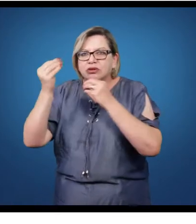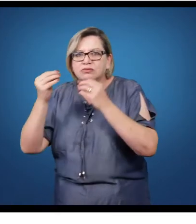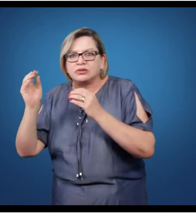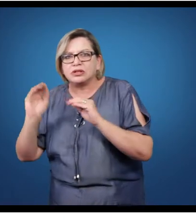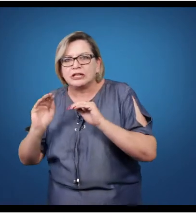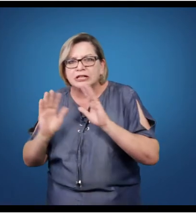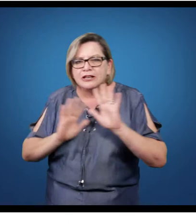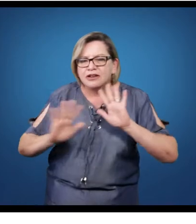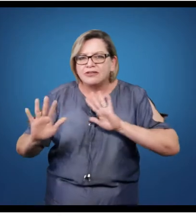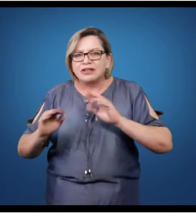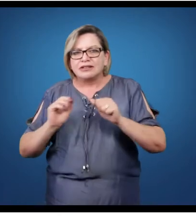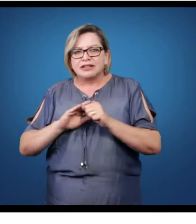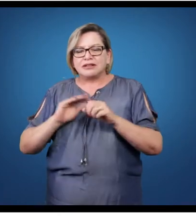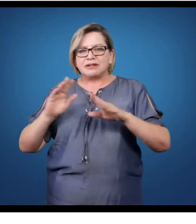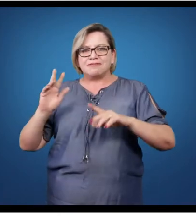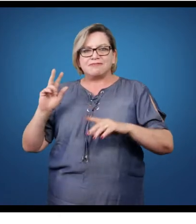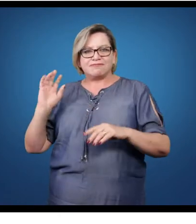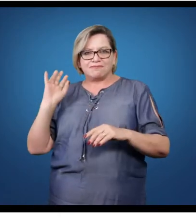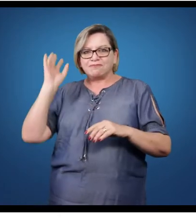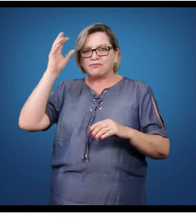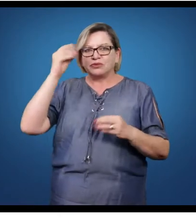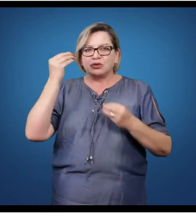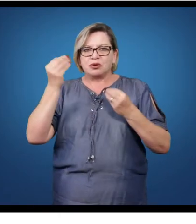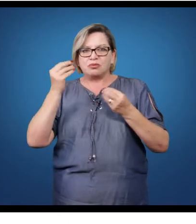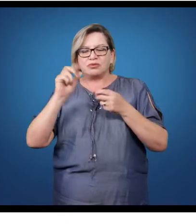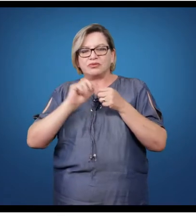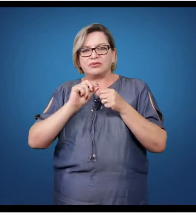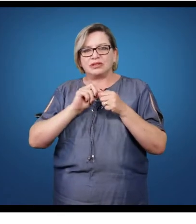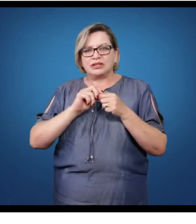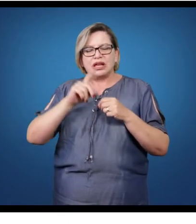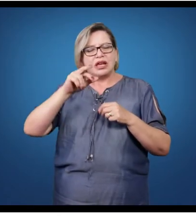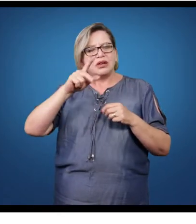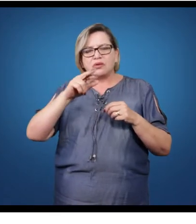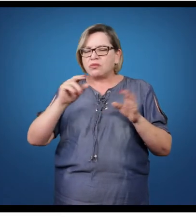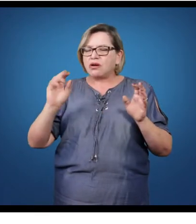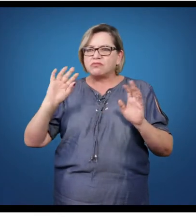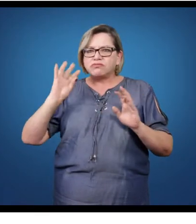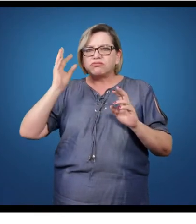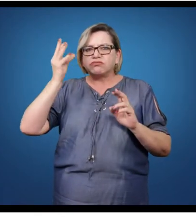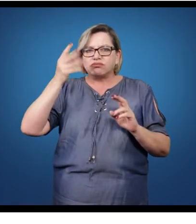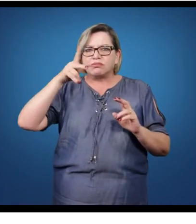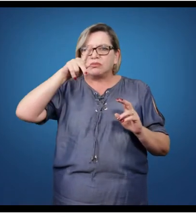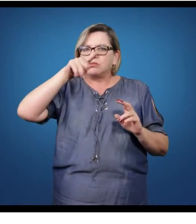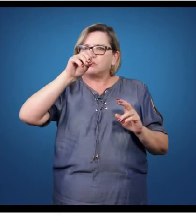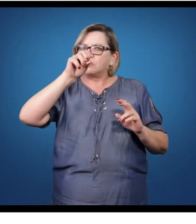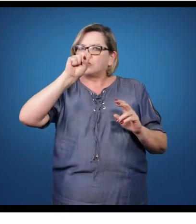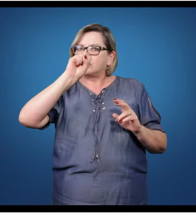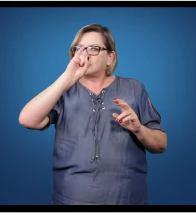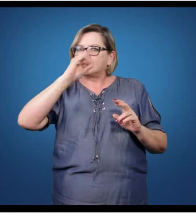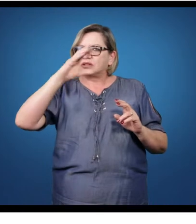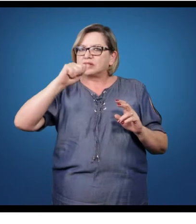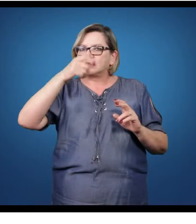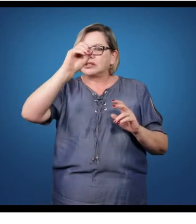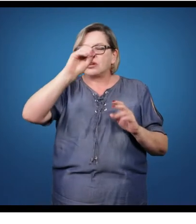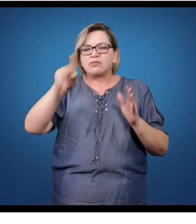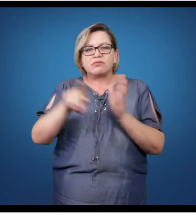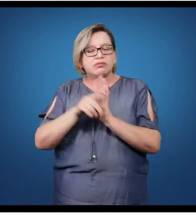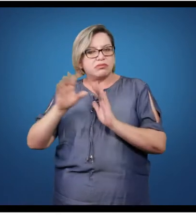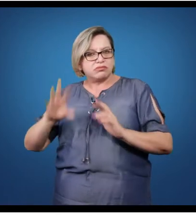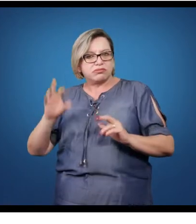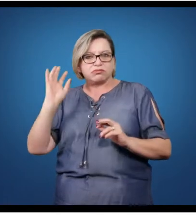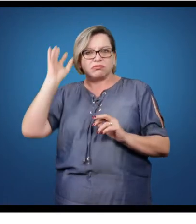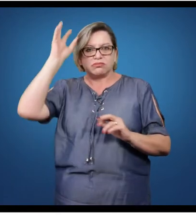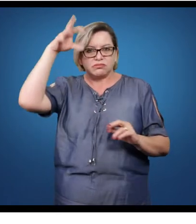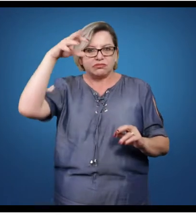defesa e nenhum lugar determinado como é o posicionamento do basquetebol ea partir da representação do